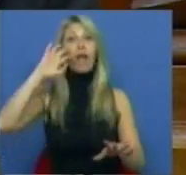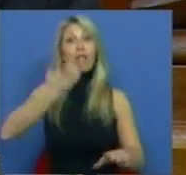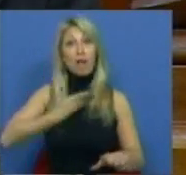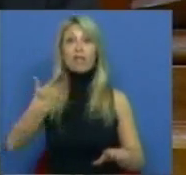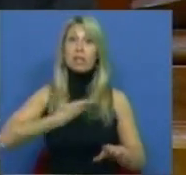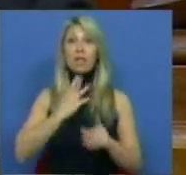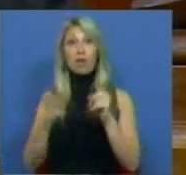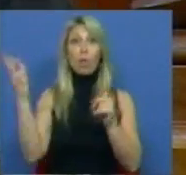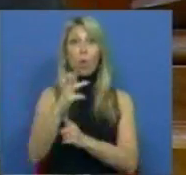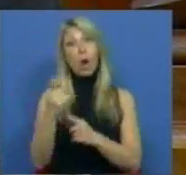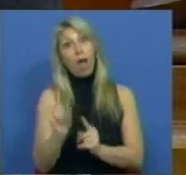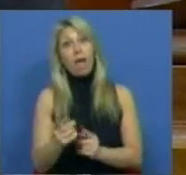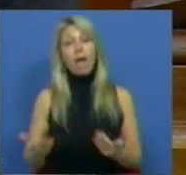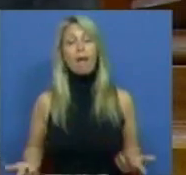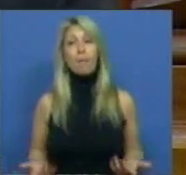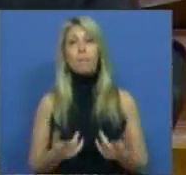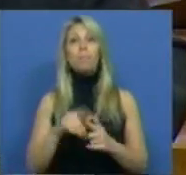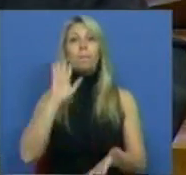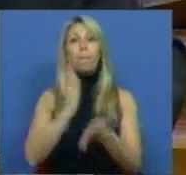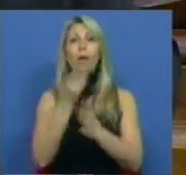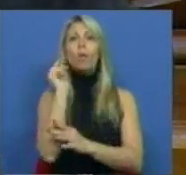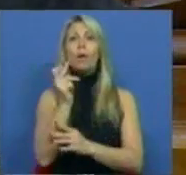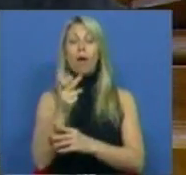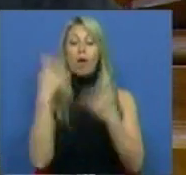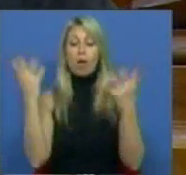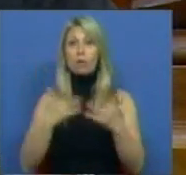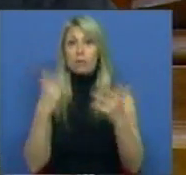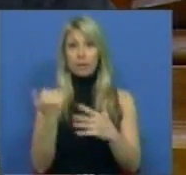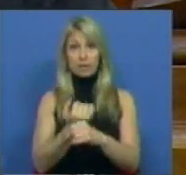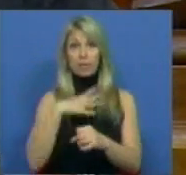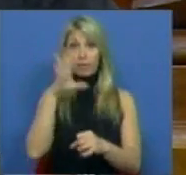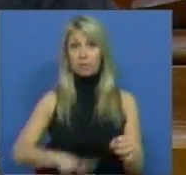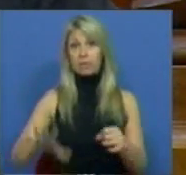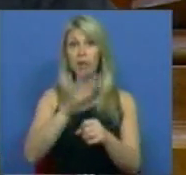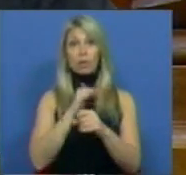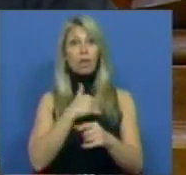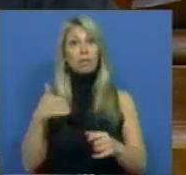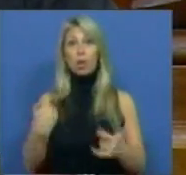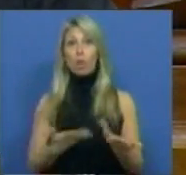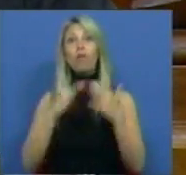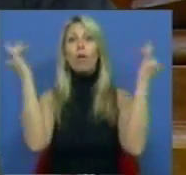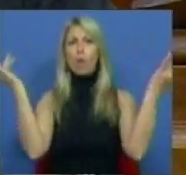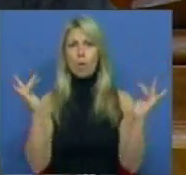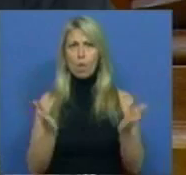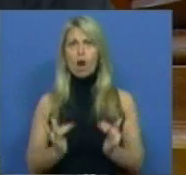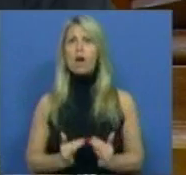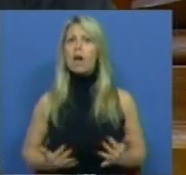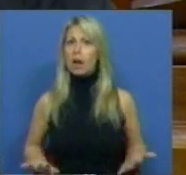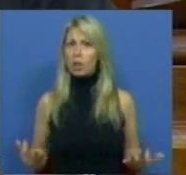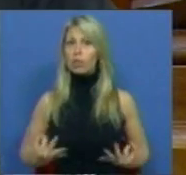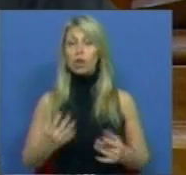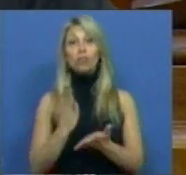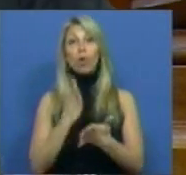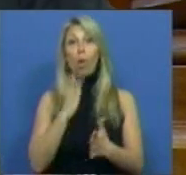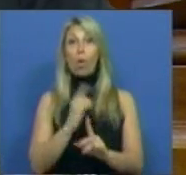últimos 3 anos, os orçamentos do Serviço Nacional de Saúde foram sucessivamente reduzidos. E só para o ano de